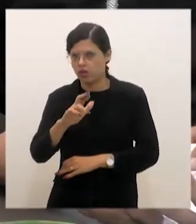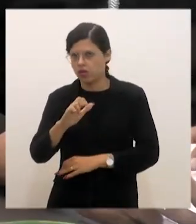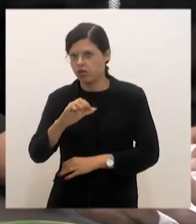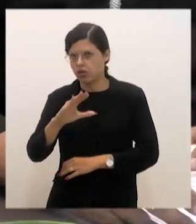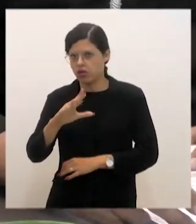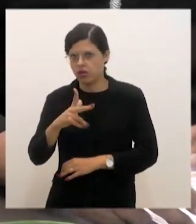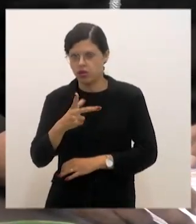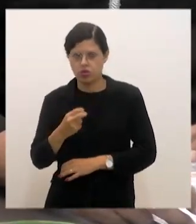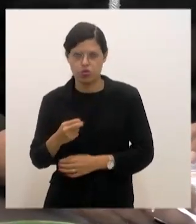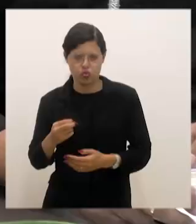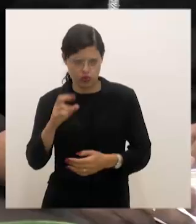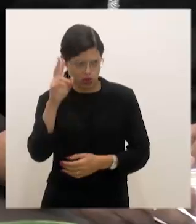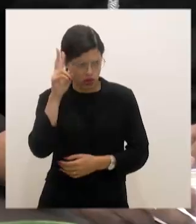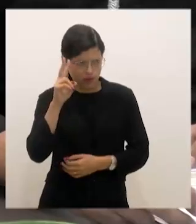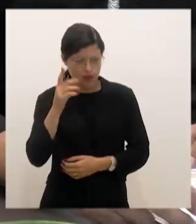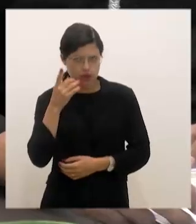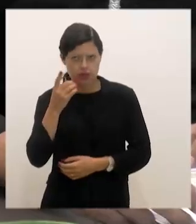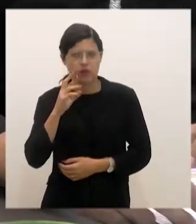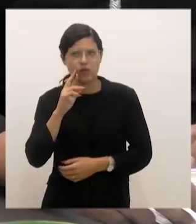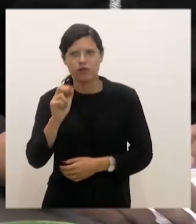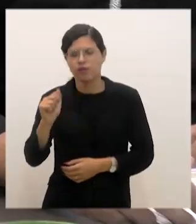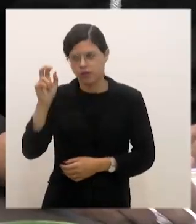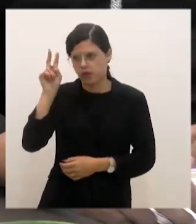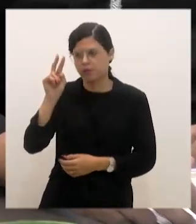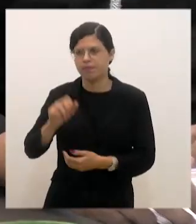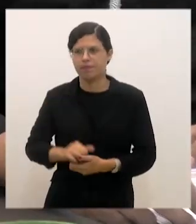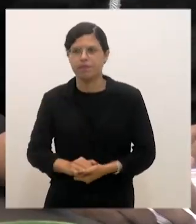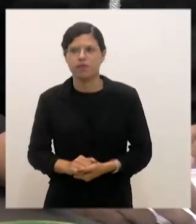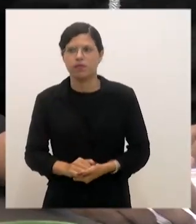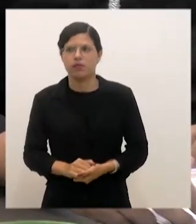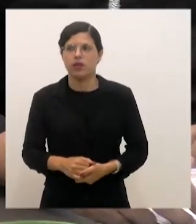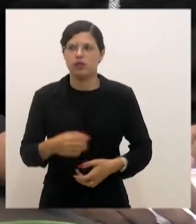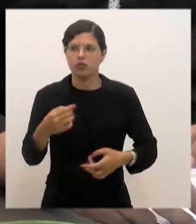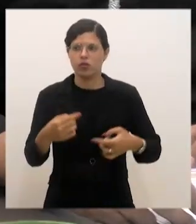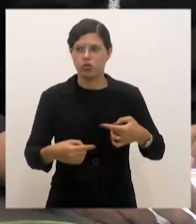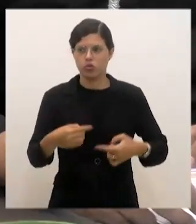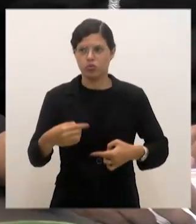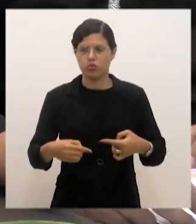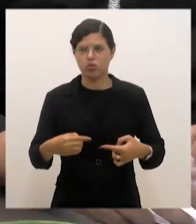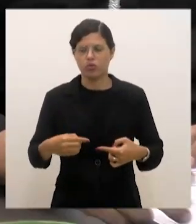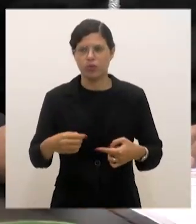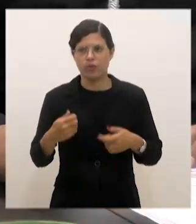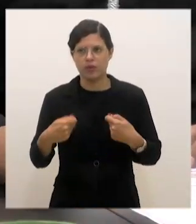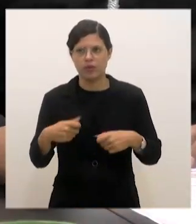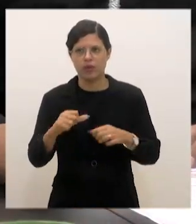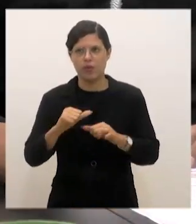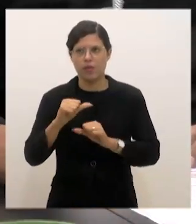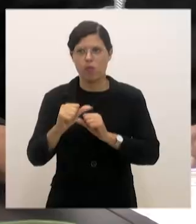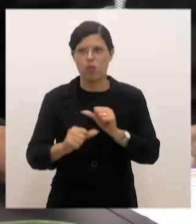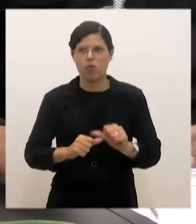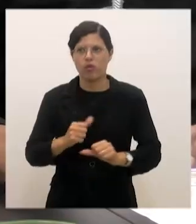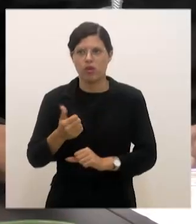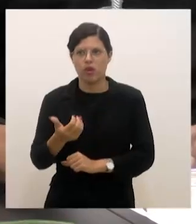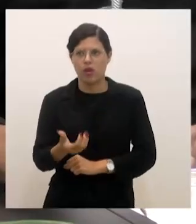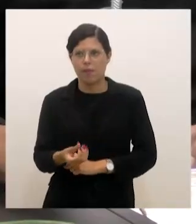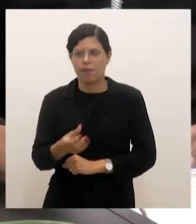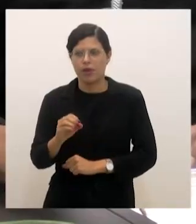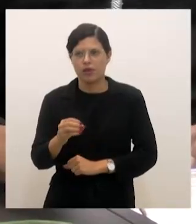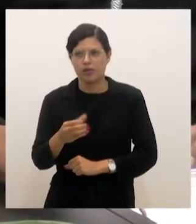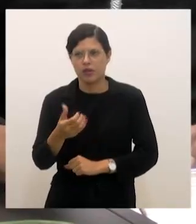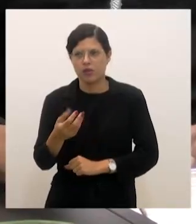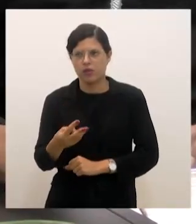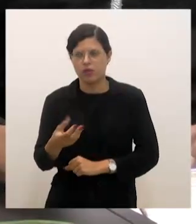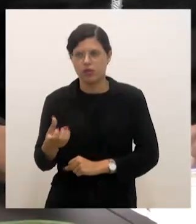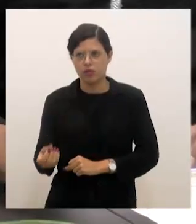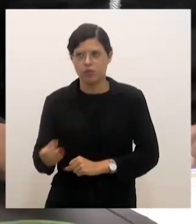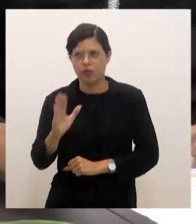lembra, deputado Amorim? Lembro. Que a gente discutiu que, ao invés de fazer isso, teria que mudar a 6036